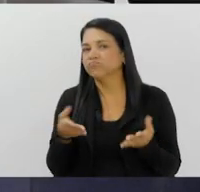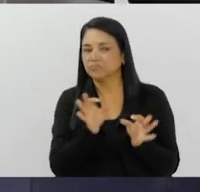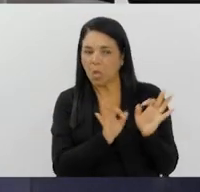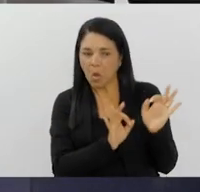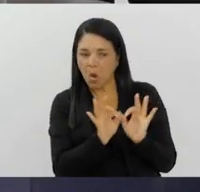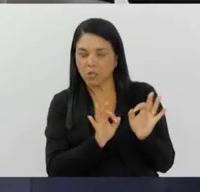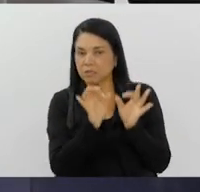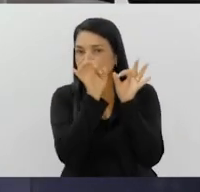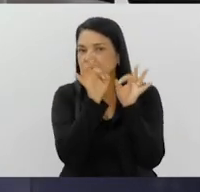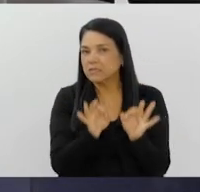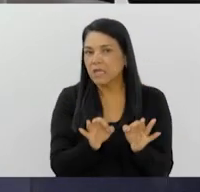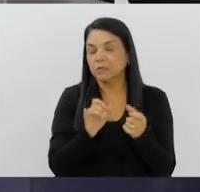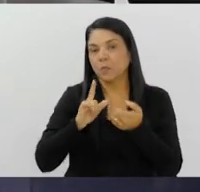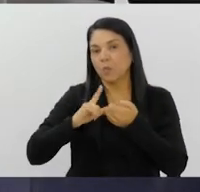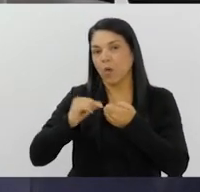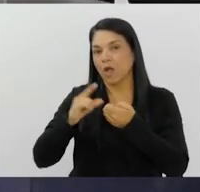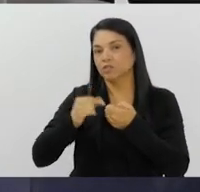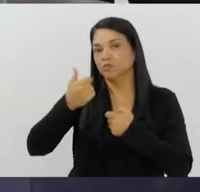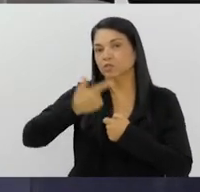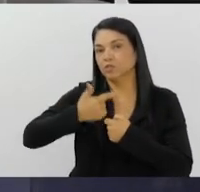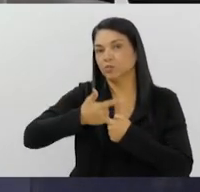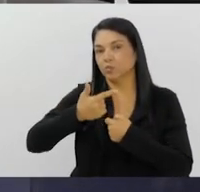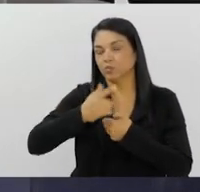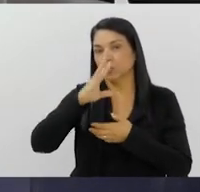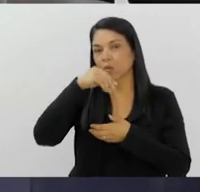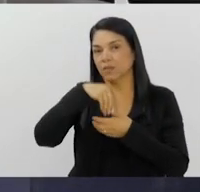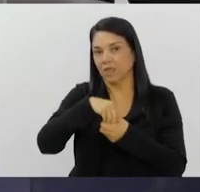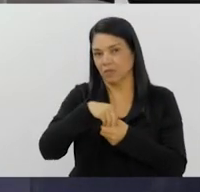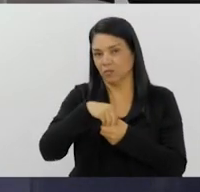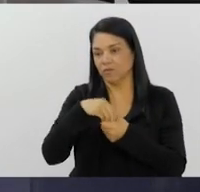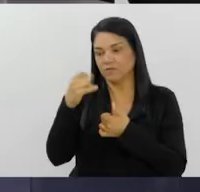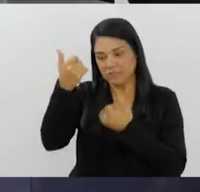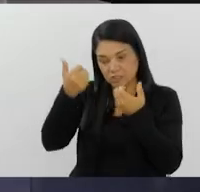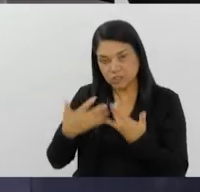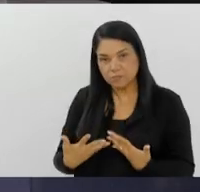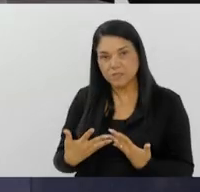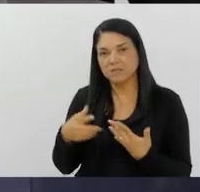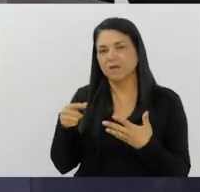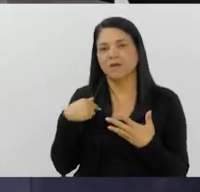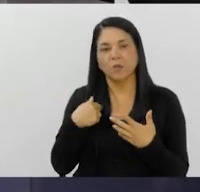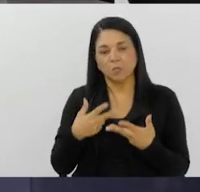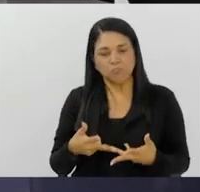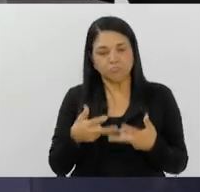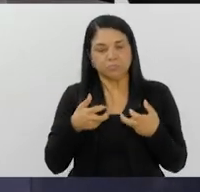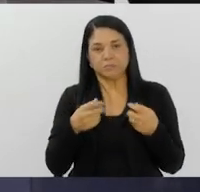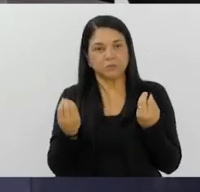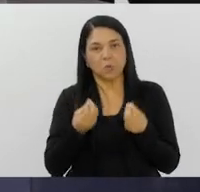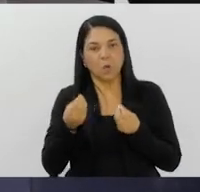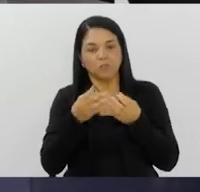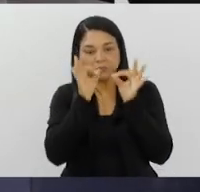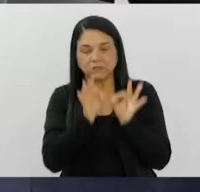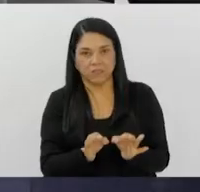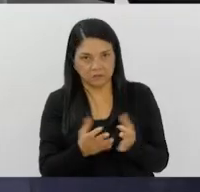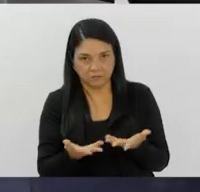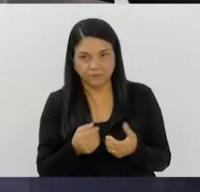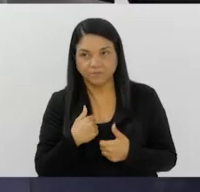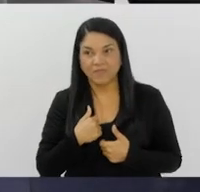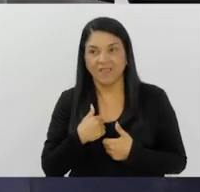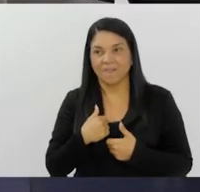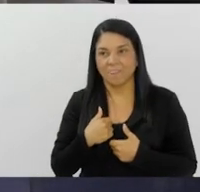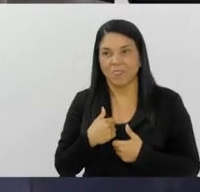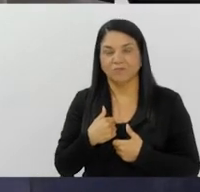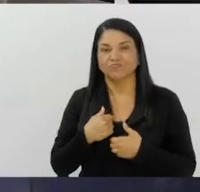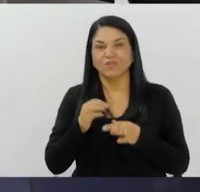correta para esse artigo segundo dentro do que você tá dizendo que eu não vi qual seria a formulação certa é eu não tenho uma